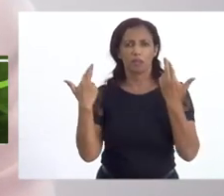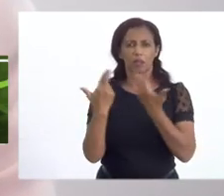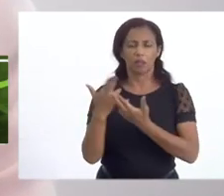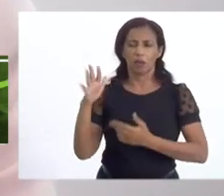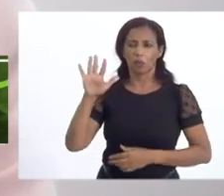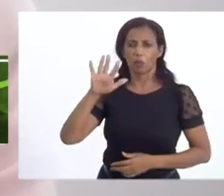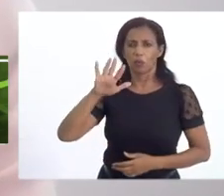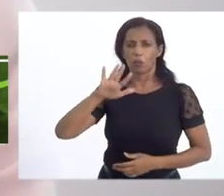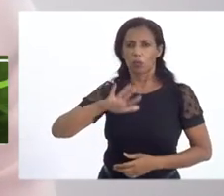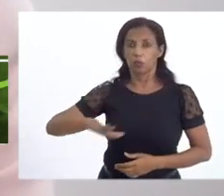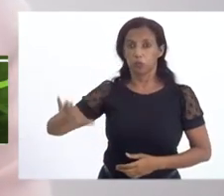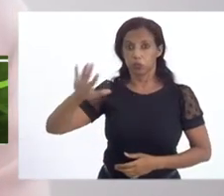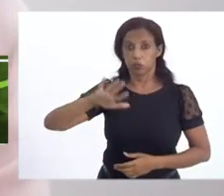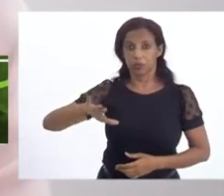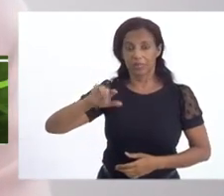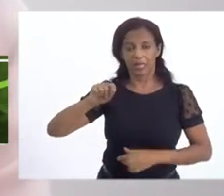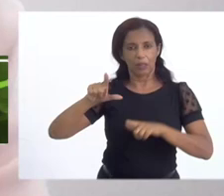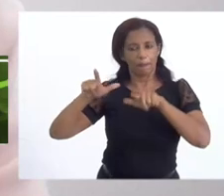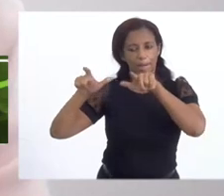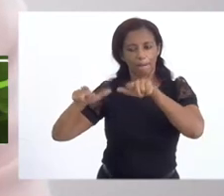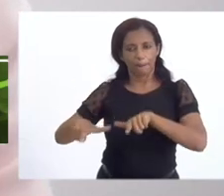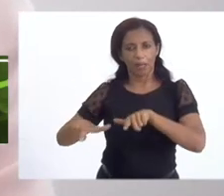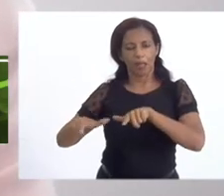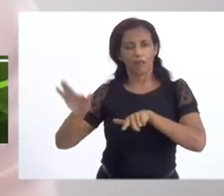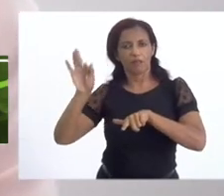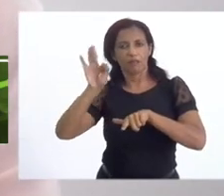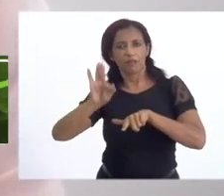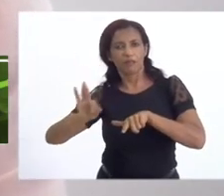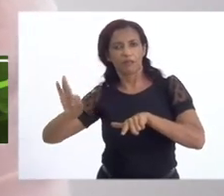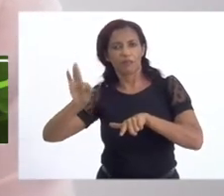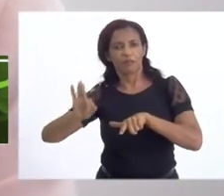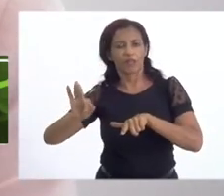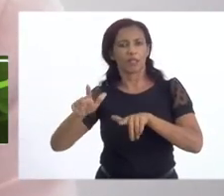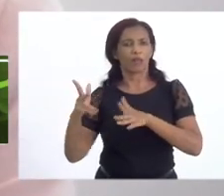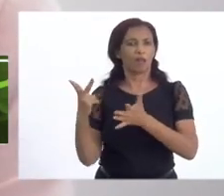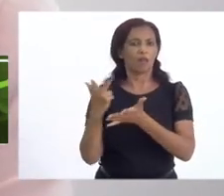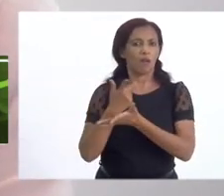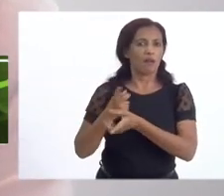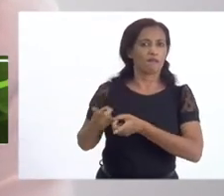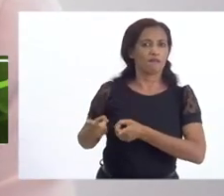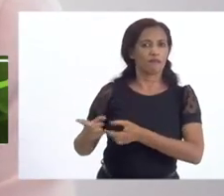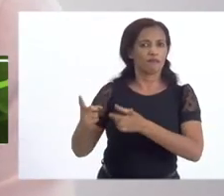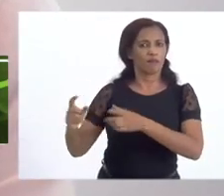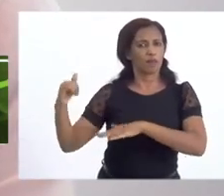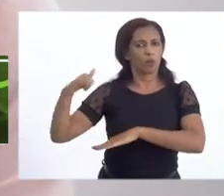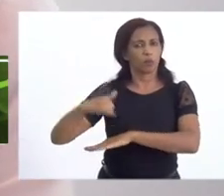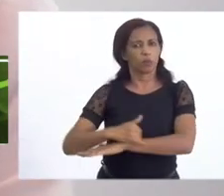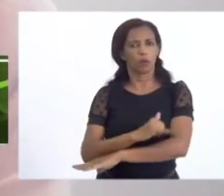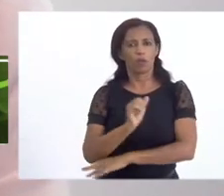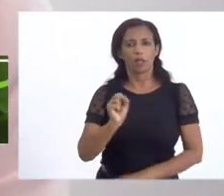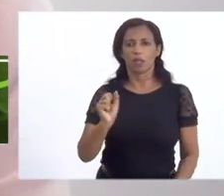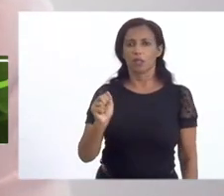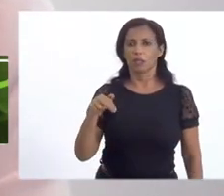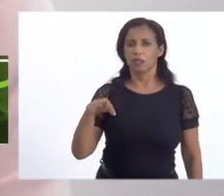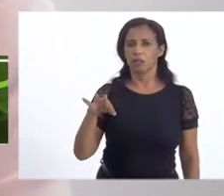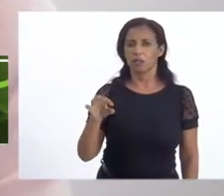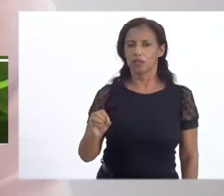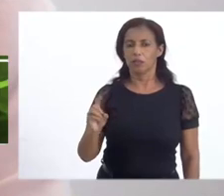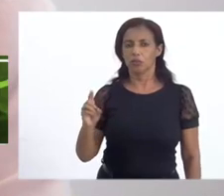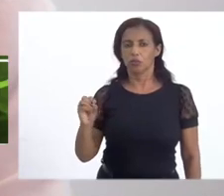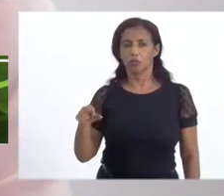Senado Federal, acompanhando aí a questão da concessão do Santos Dumont, que é importantíssimo,